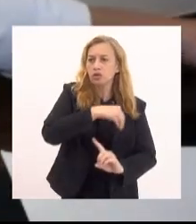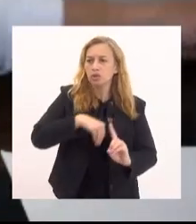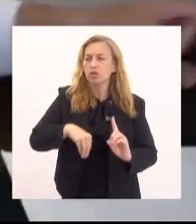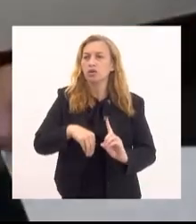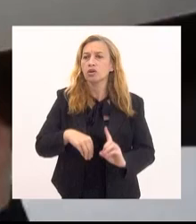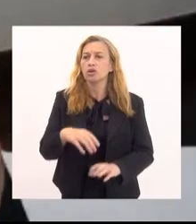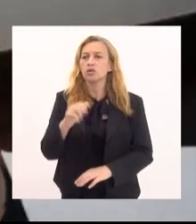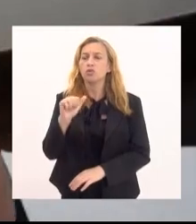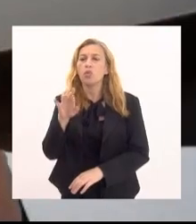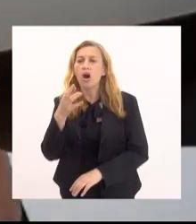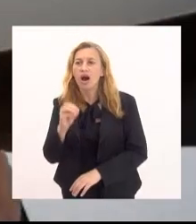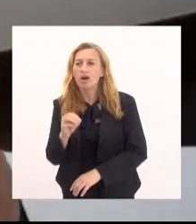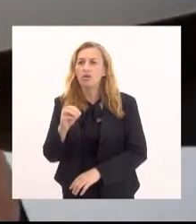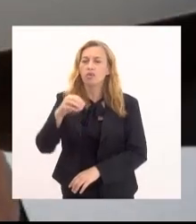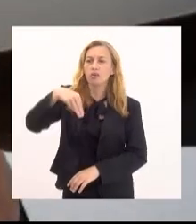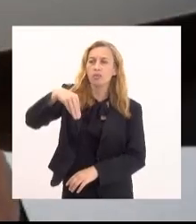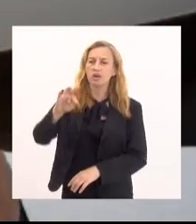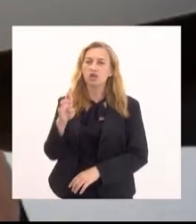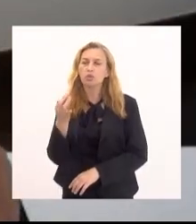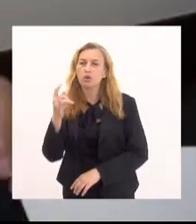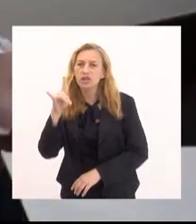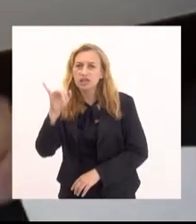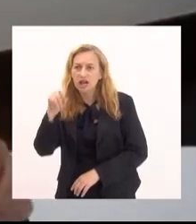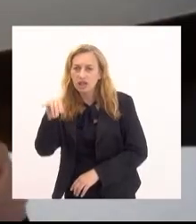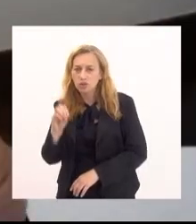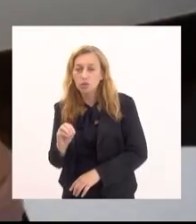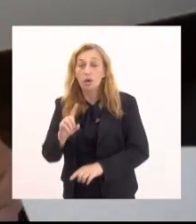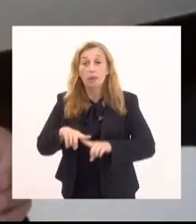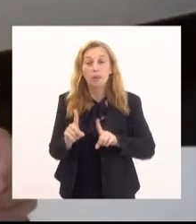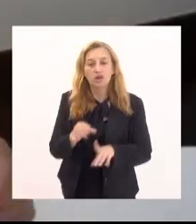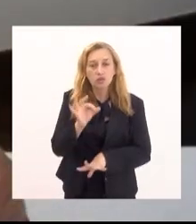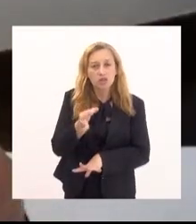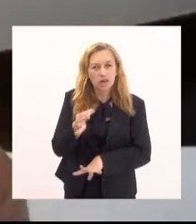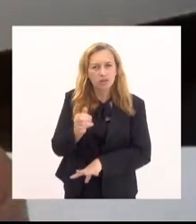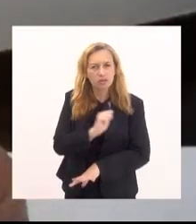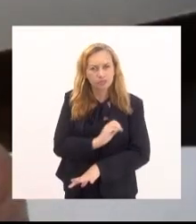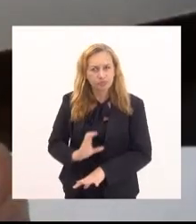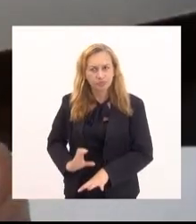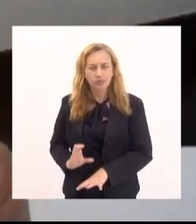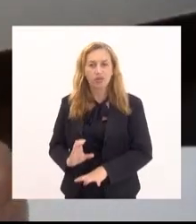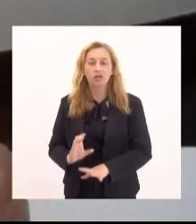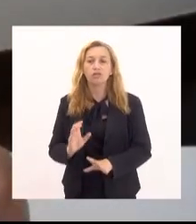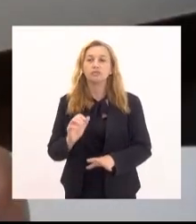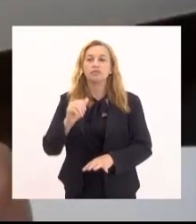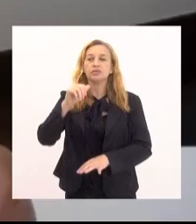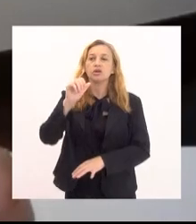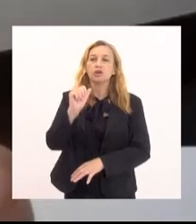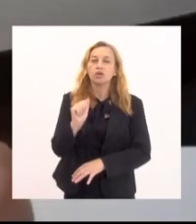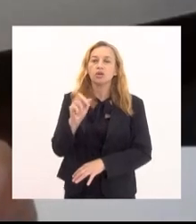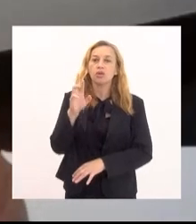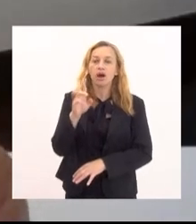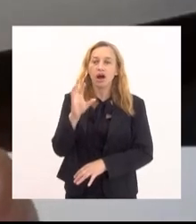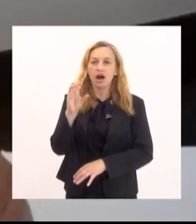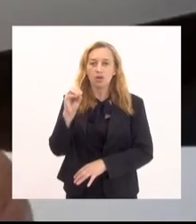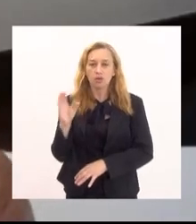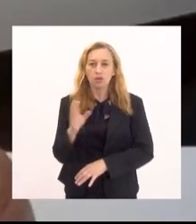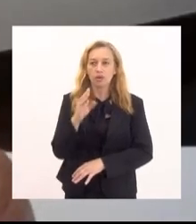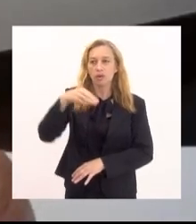metropolitano. Mas o fato concreto, André, é que nós sabemos que o arco metropolitano vive uma